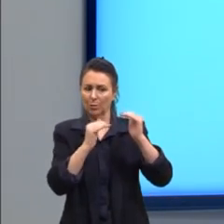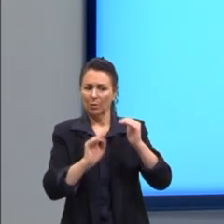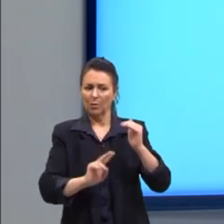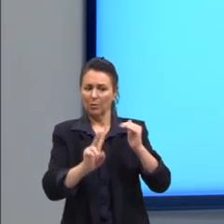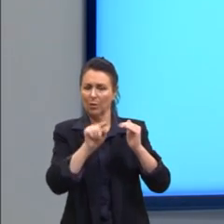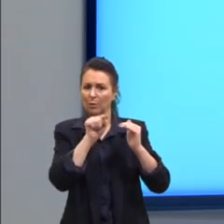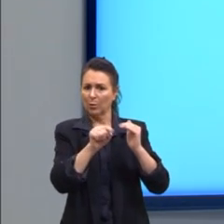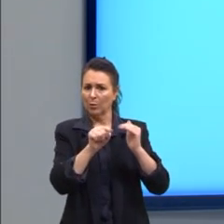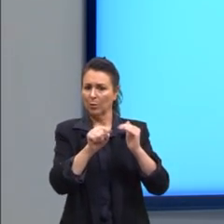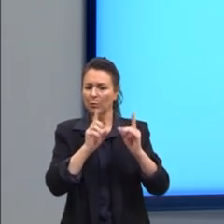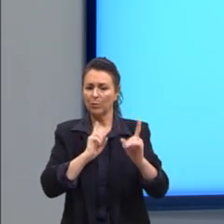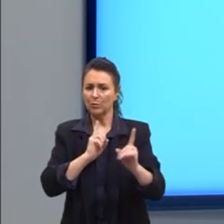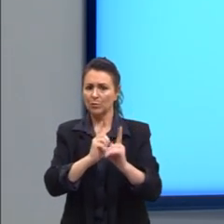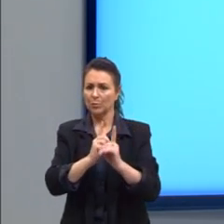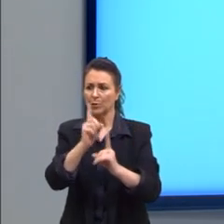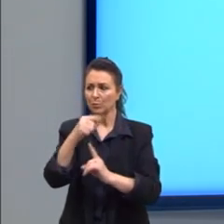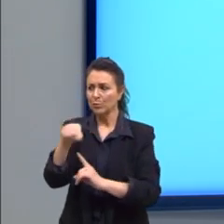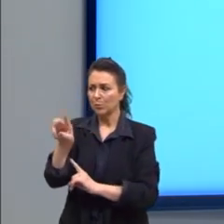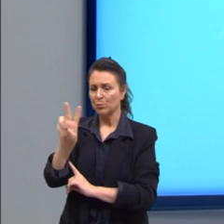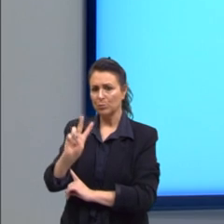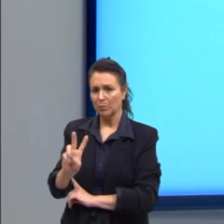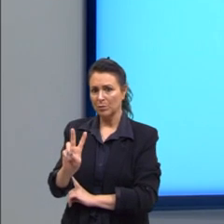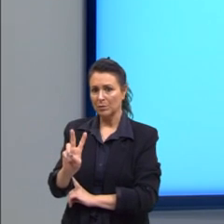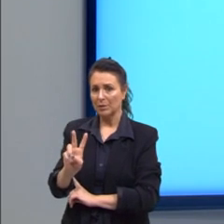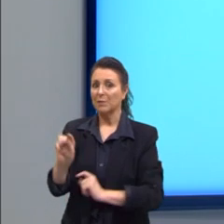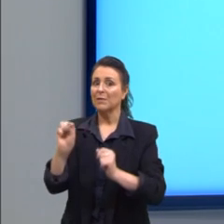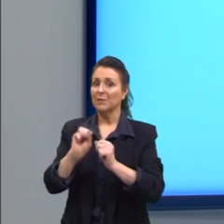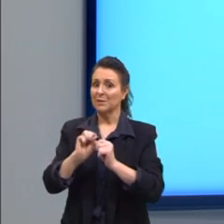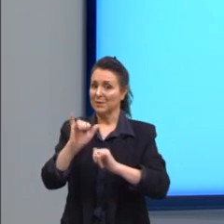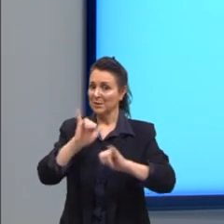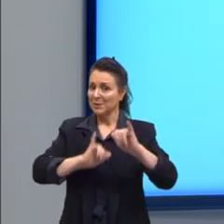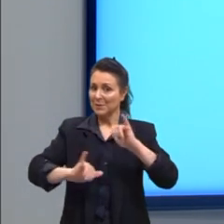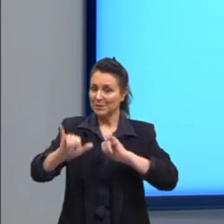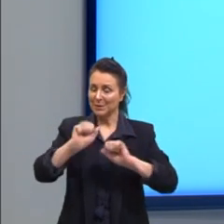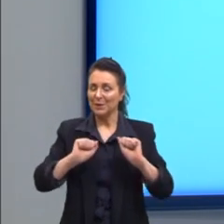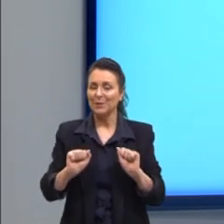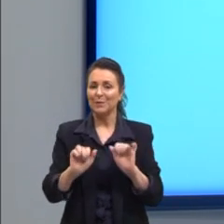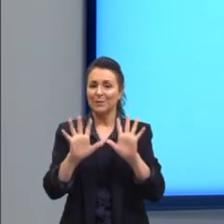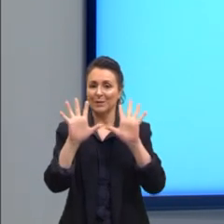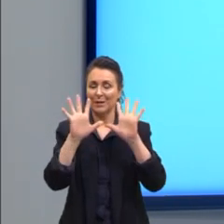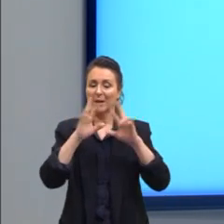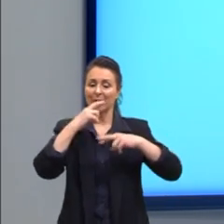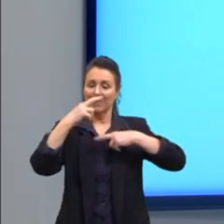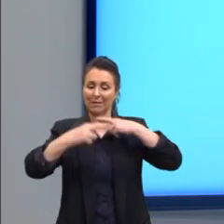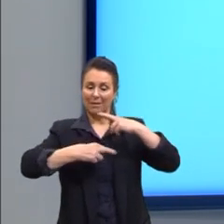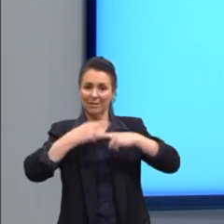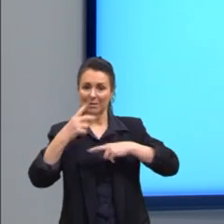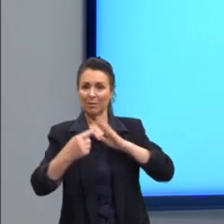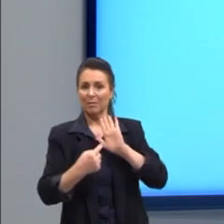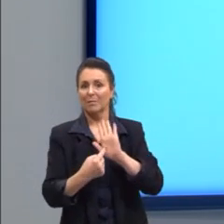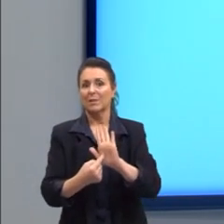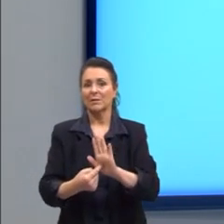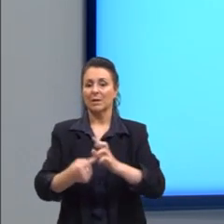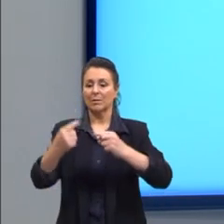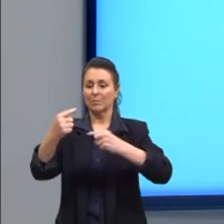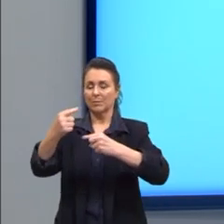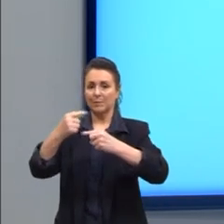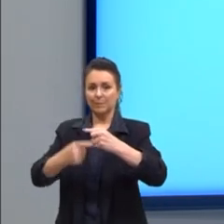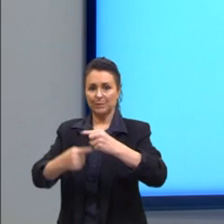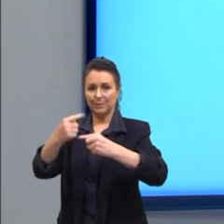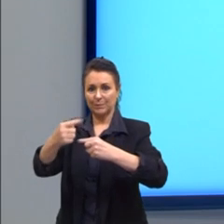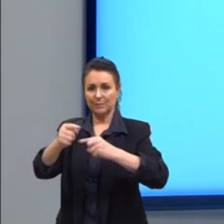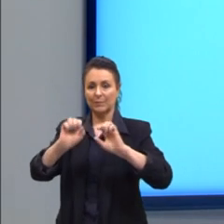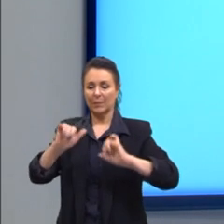este como eu vou descobrir esses dois através da espectrometria na minha reação ela apresenta uma proporção